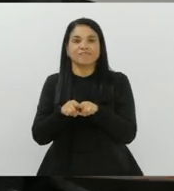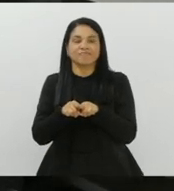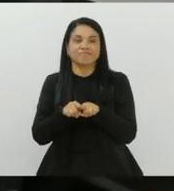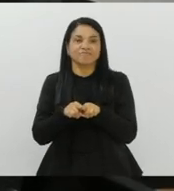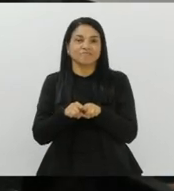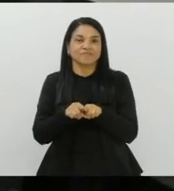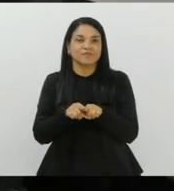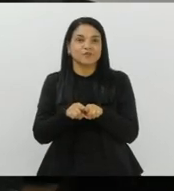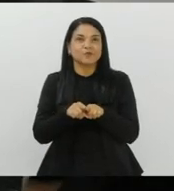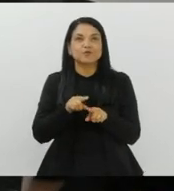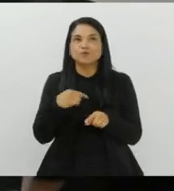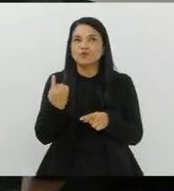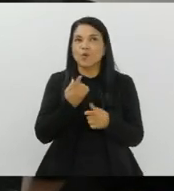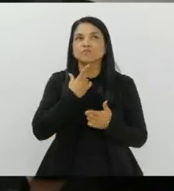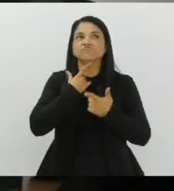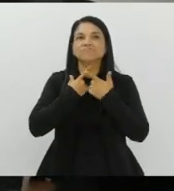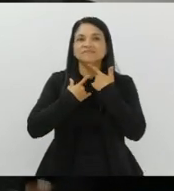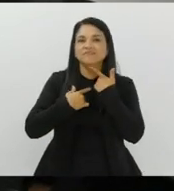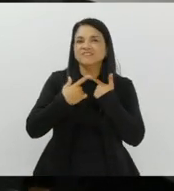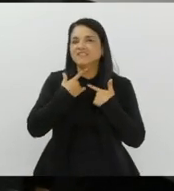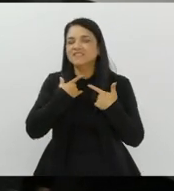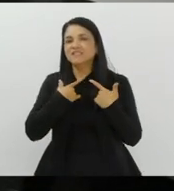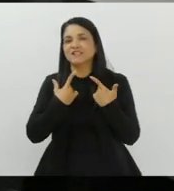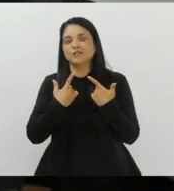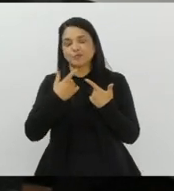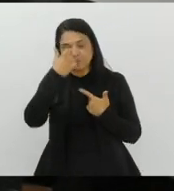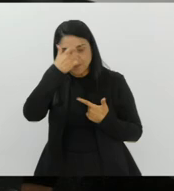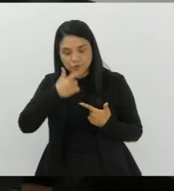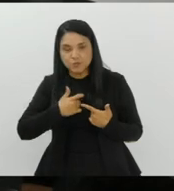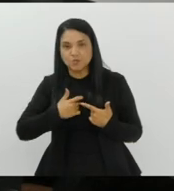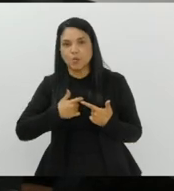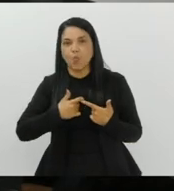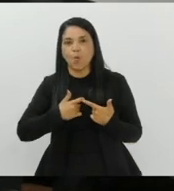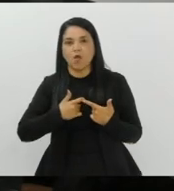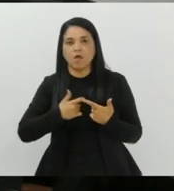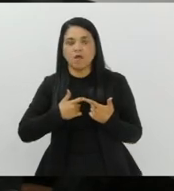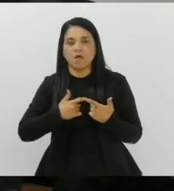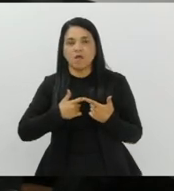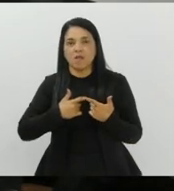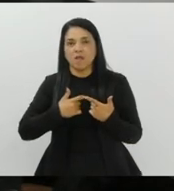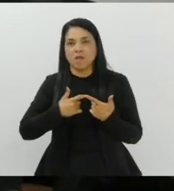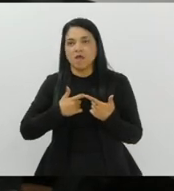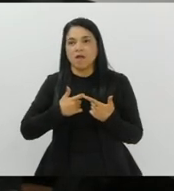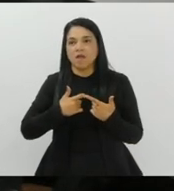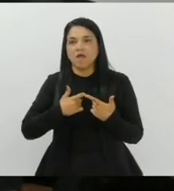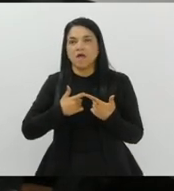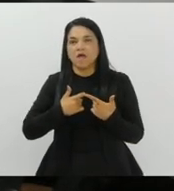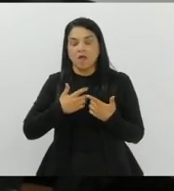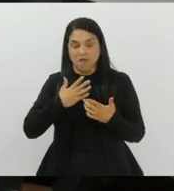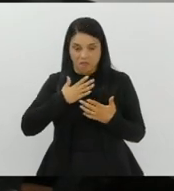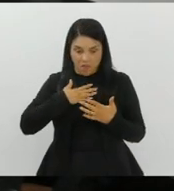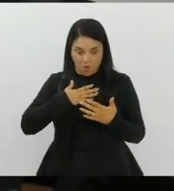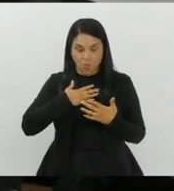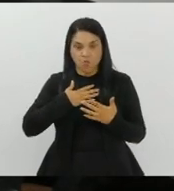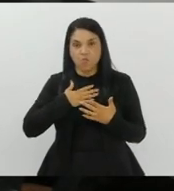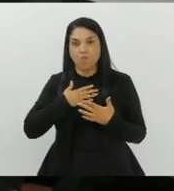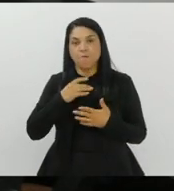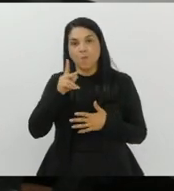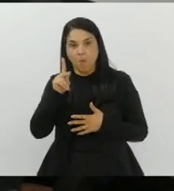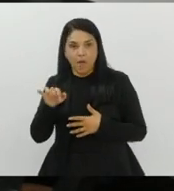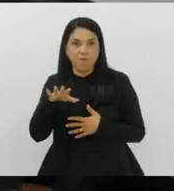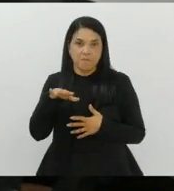os nossos desejos como pessoas que, digo de mim, de meus pais,